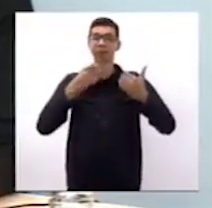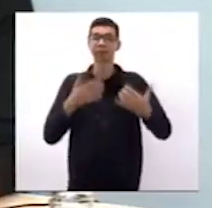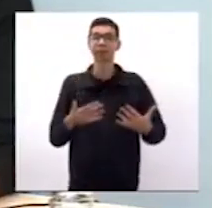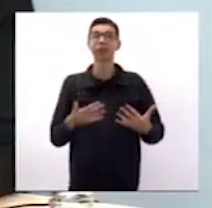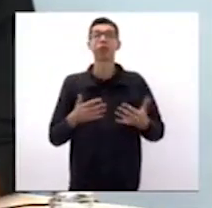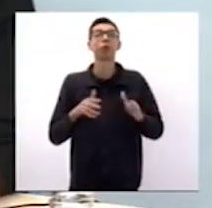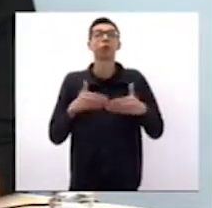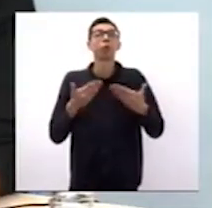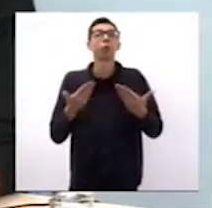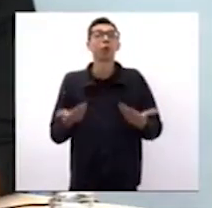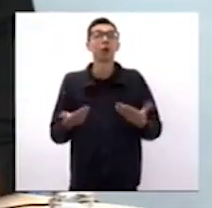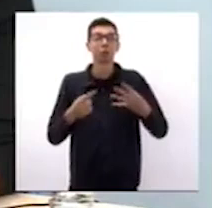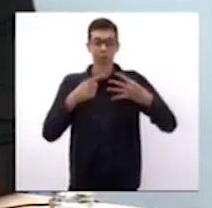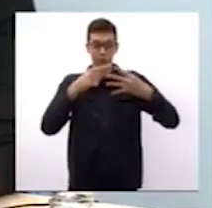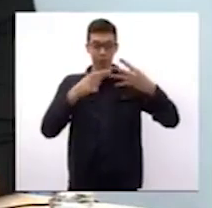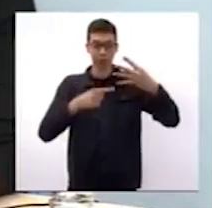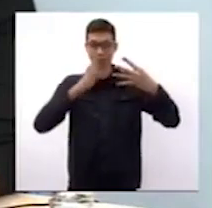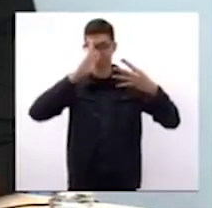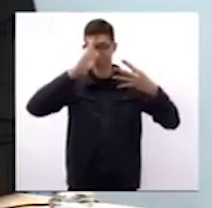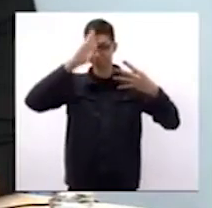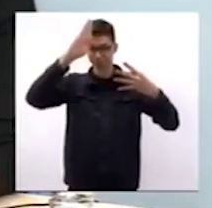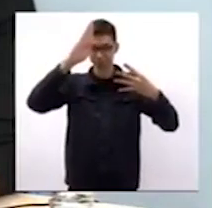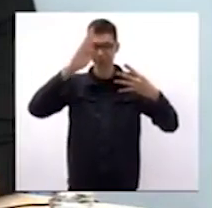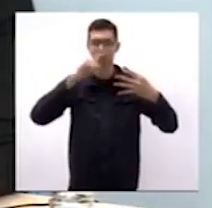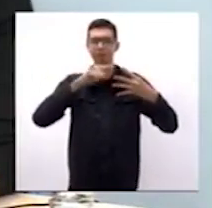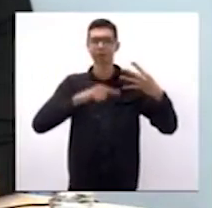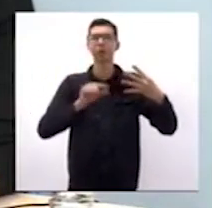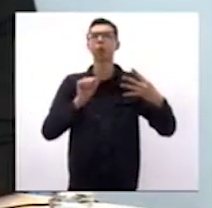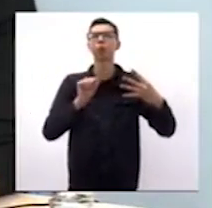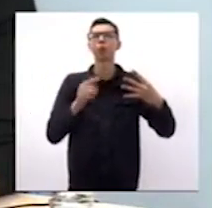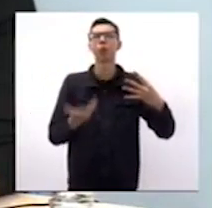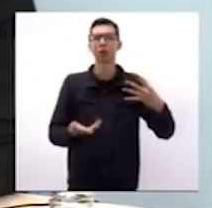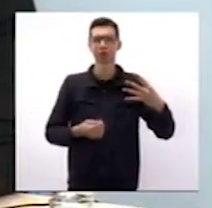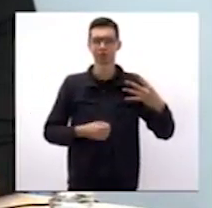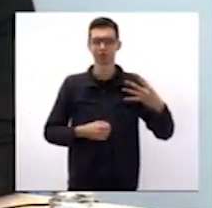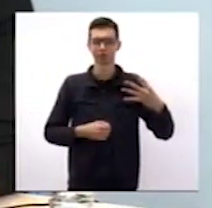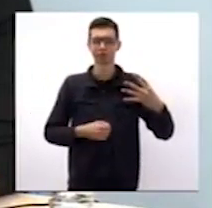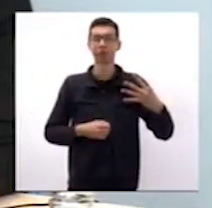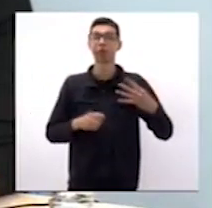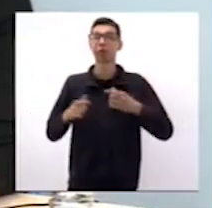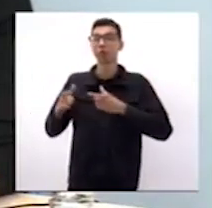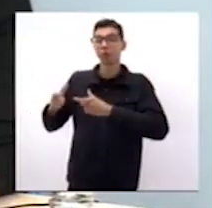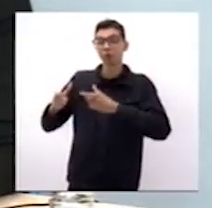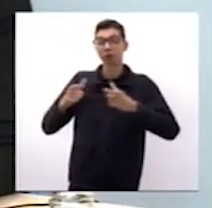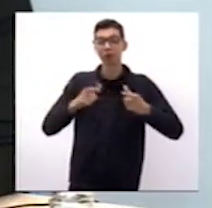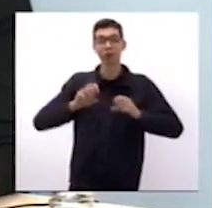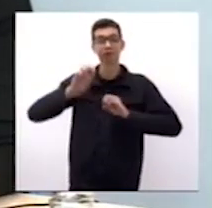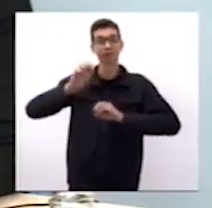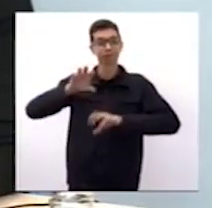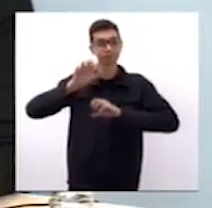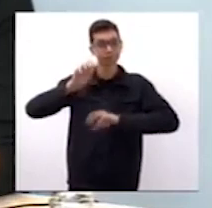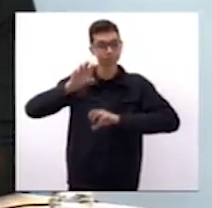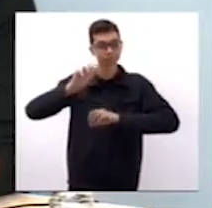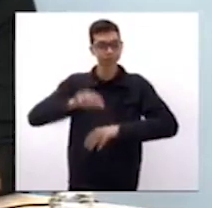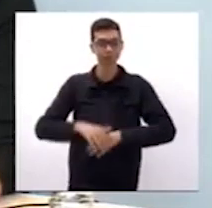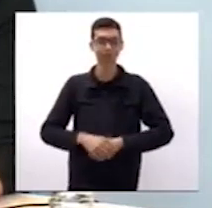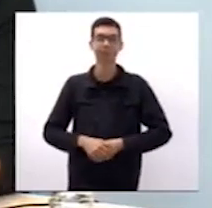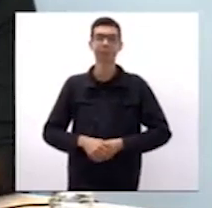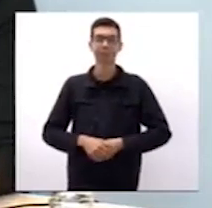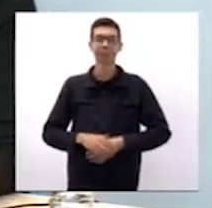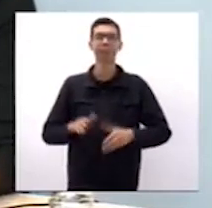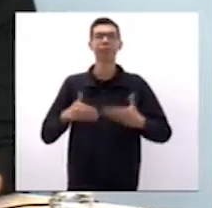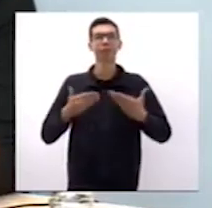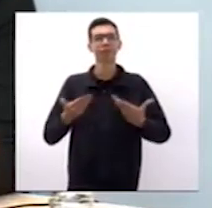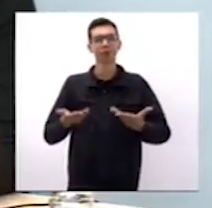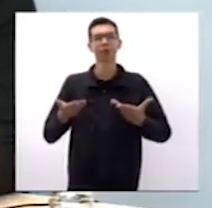seriam aí as 4 dimensões, né, do ambiente educacional. Então, a nossa